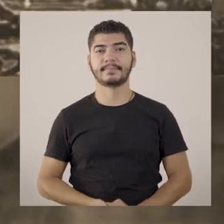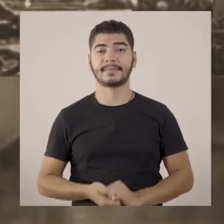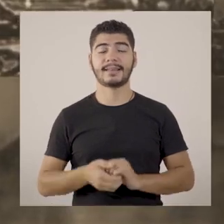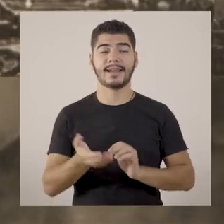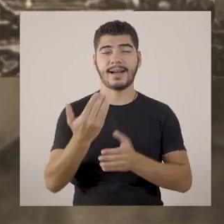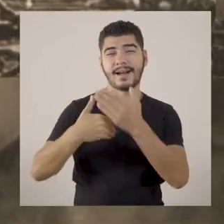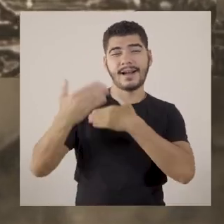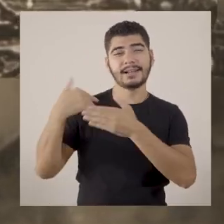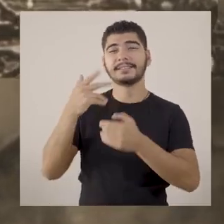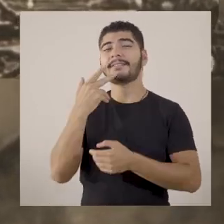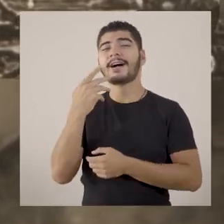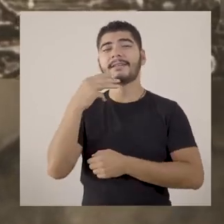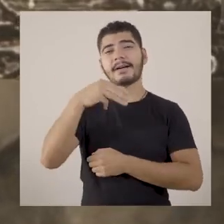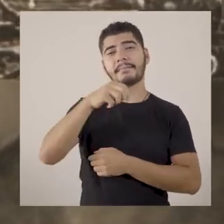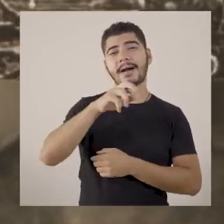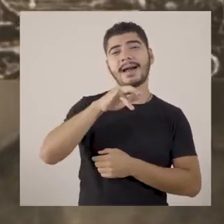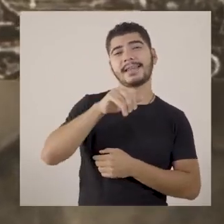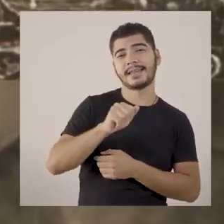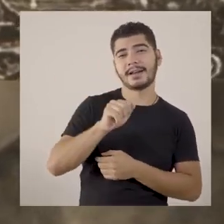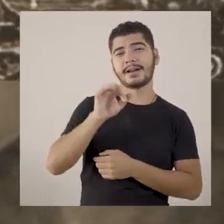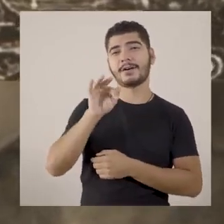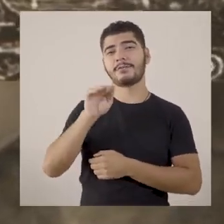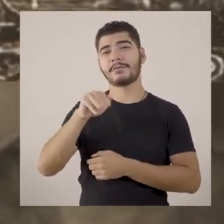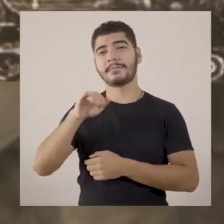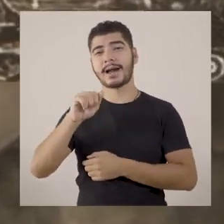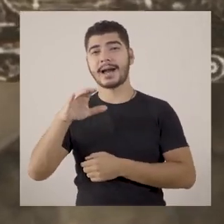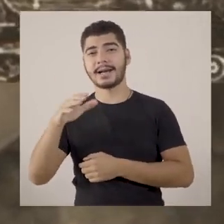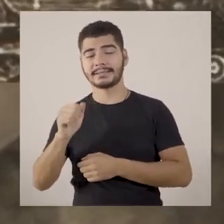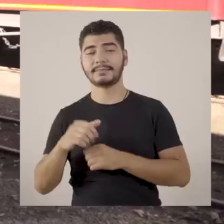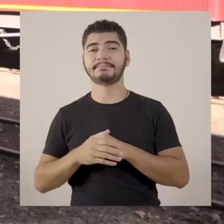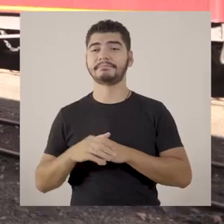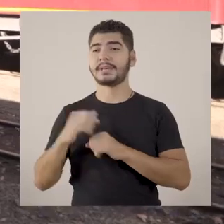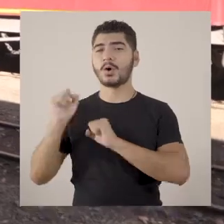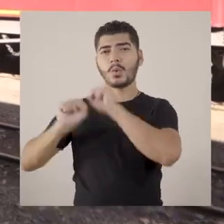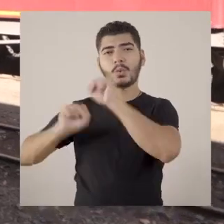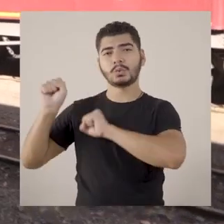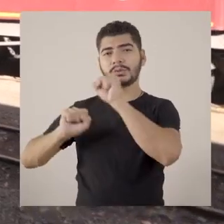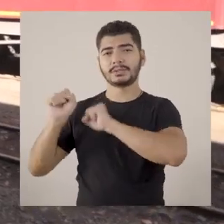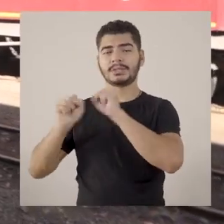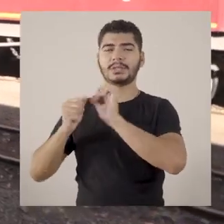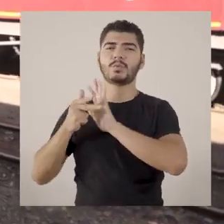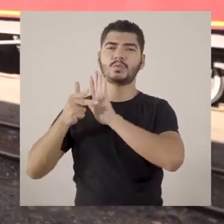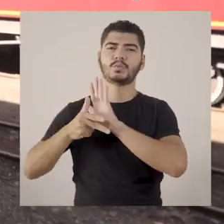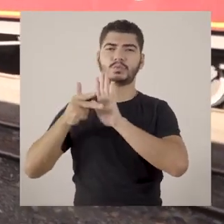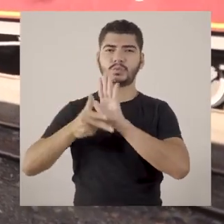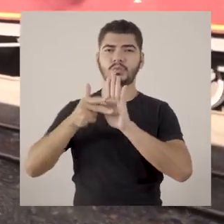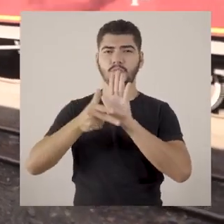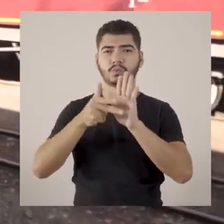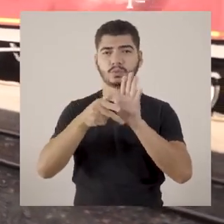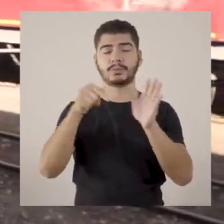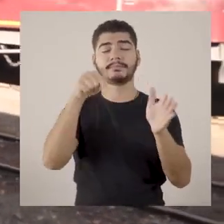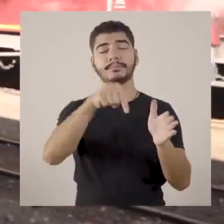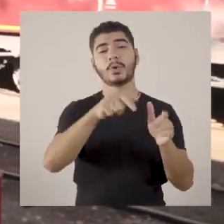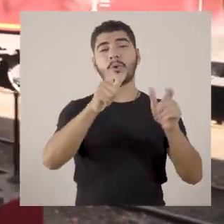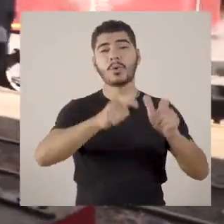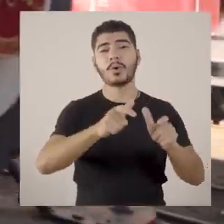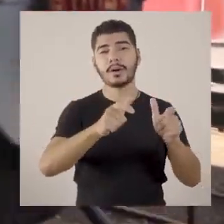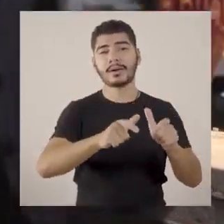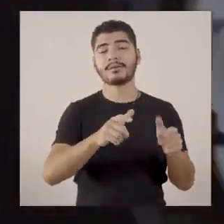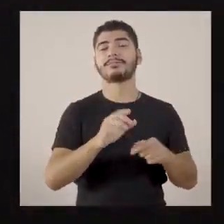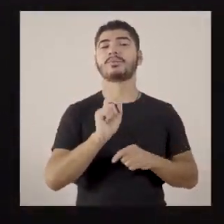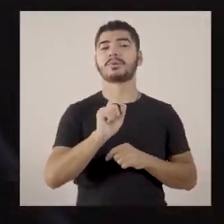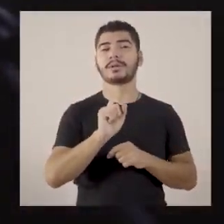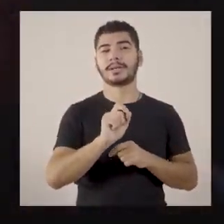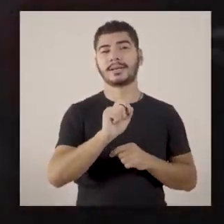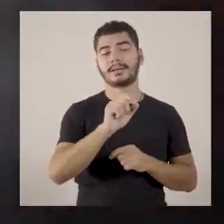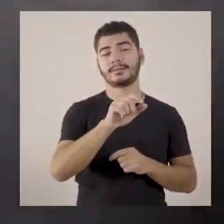Maria Fumaça, como se dizia naquele tempo, essas Maria Fumaça trazia da usina até chegar nessa Coronel Quito Junqueira,